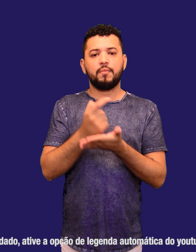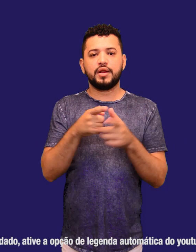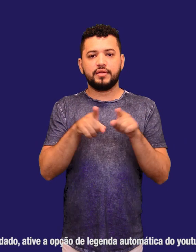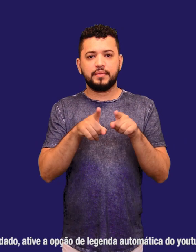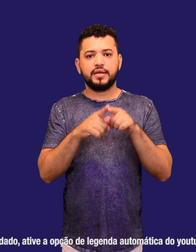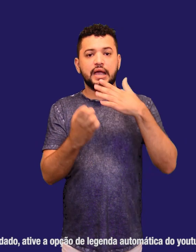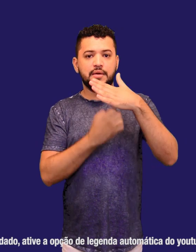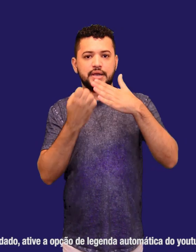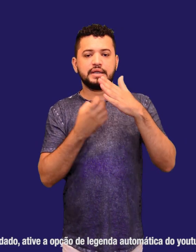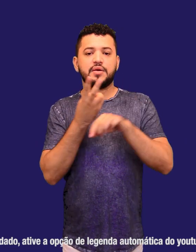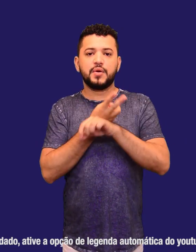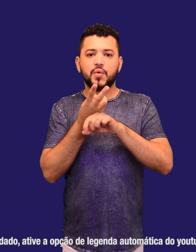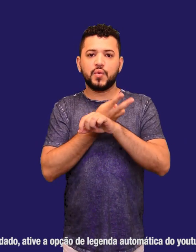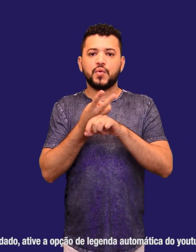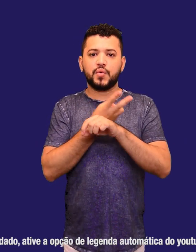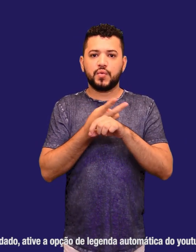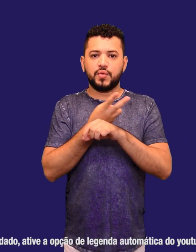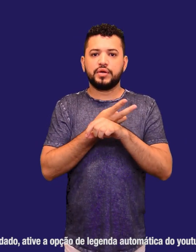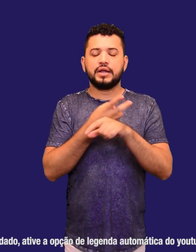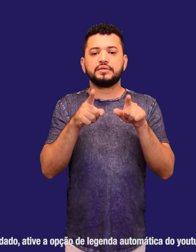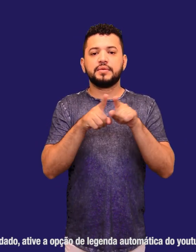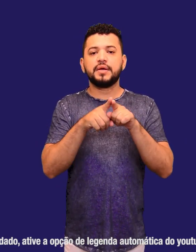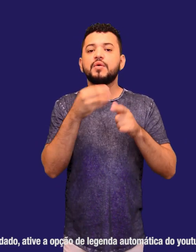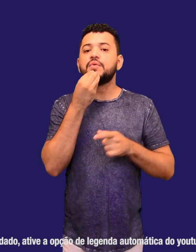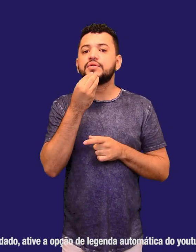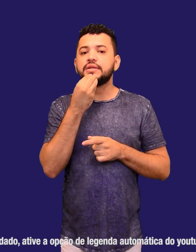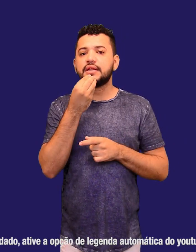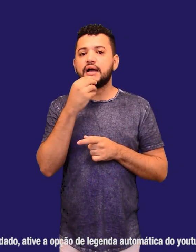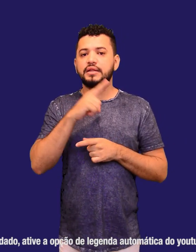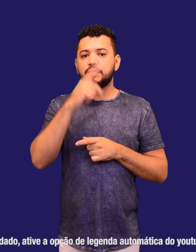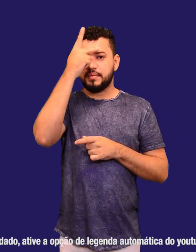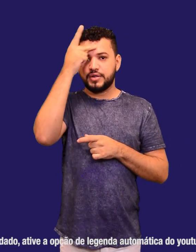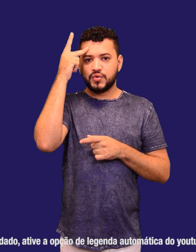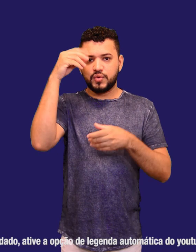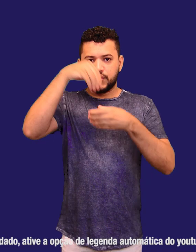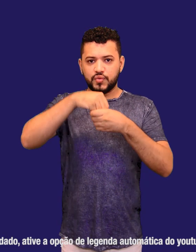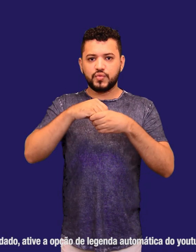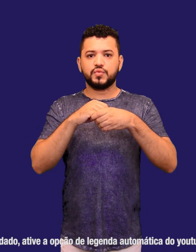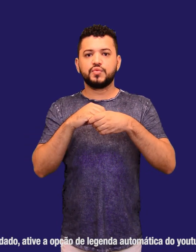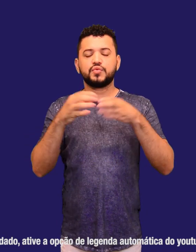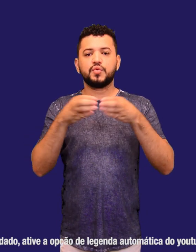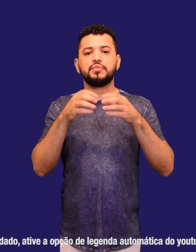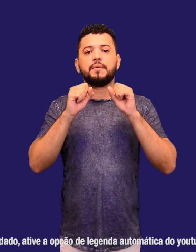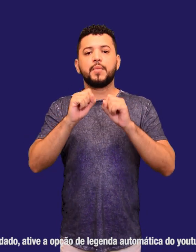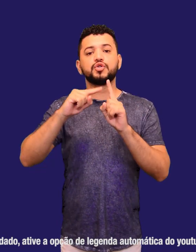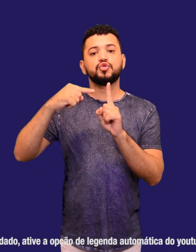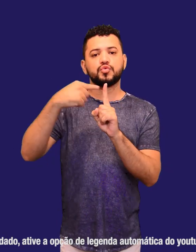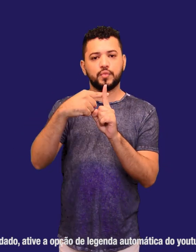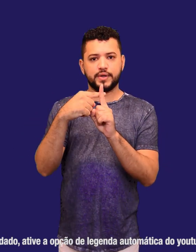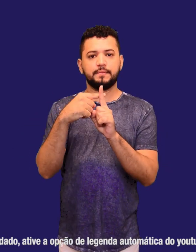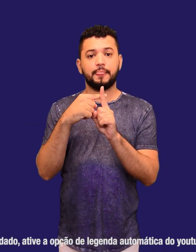empresa está procurando ali uma oportunidade de ter alguém dentro da equipe que possa somar. É muito importante que